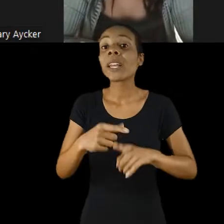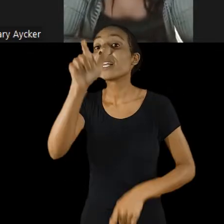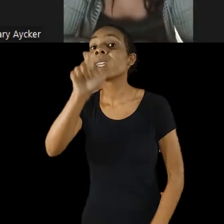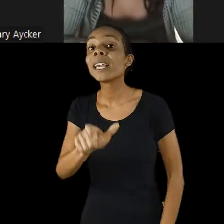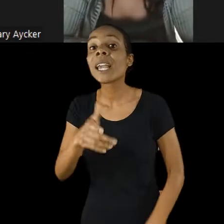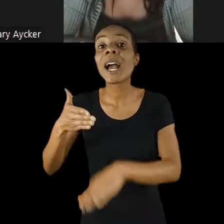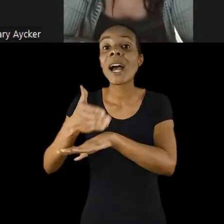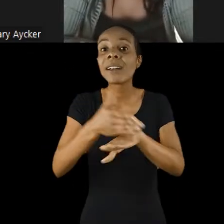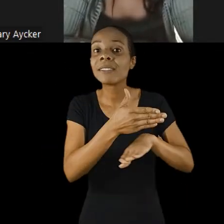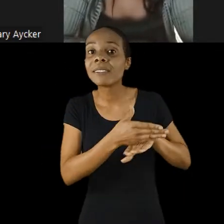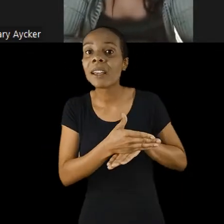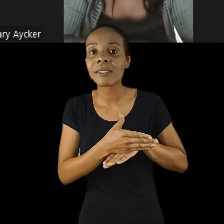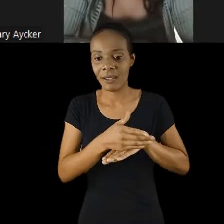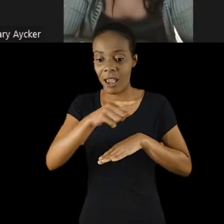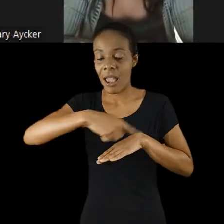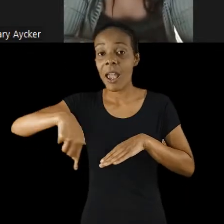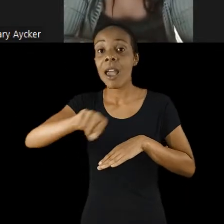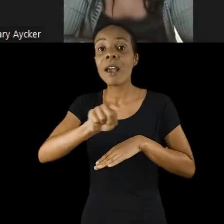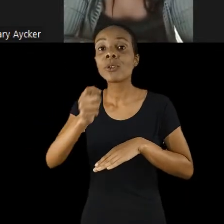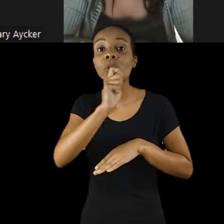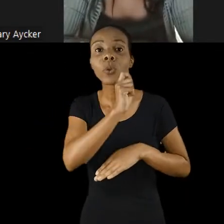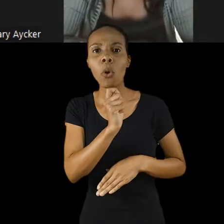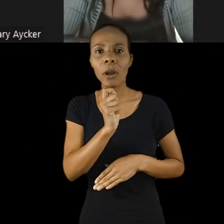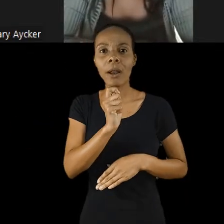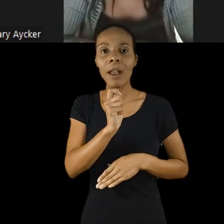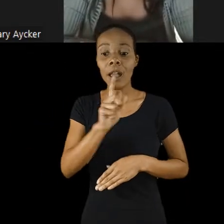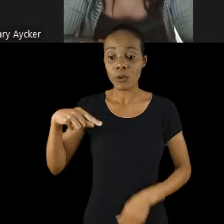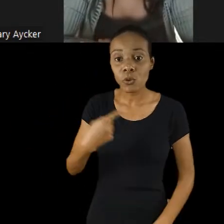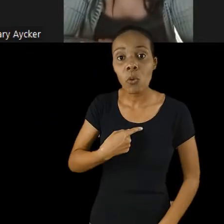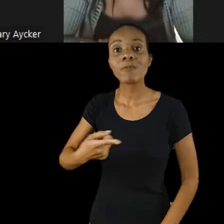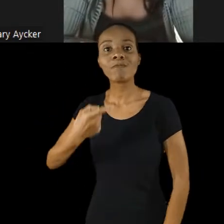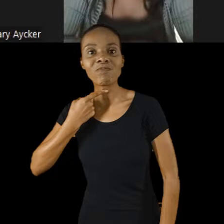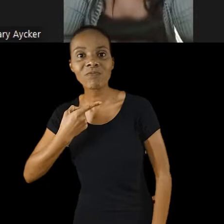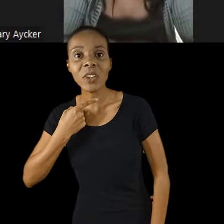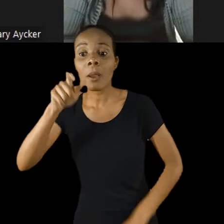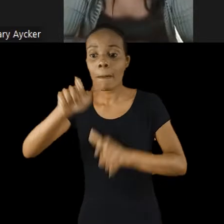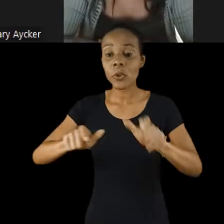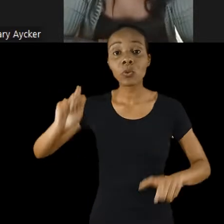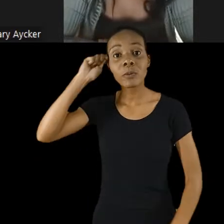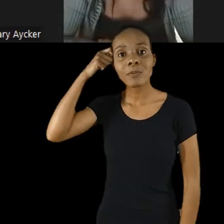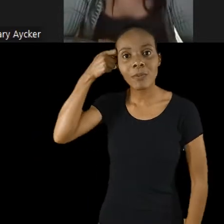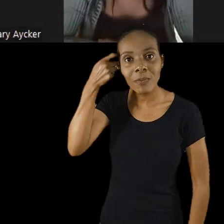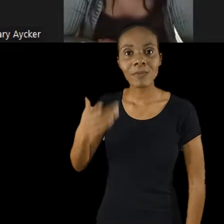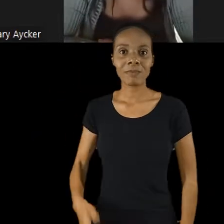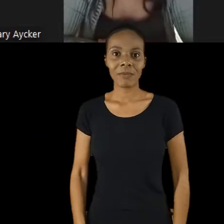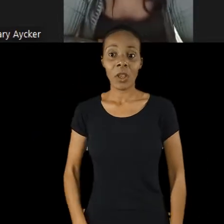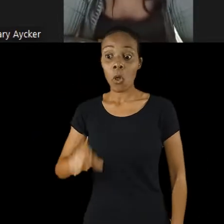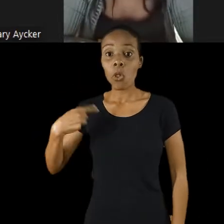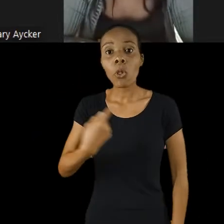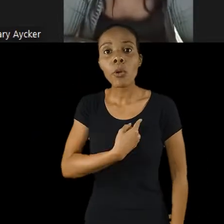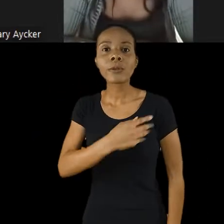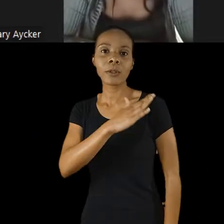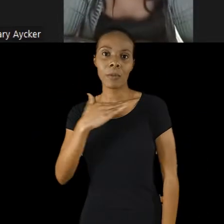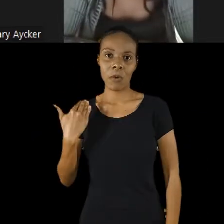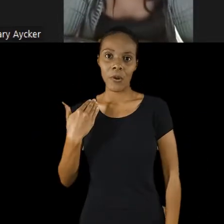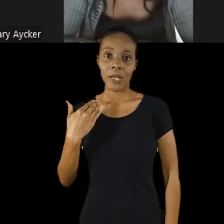nós, travestis, pessoas pretas, quem adoece, quem entra em depressão, quem morre, somos nós. Quem é assassinada por não